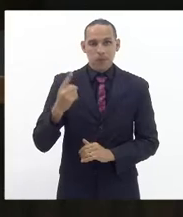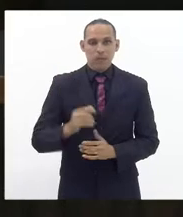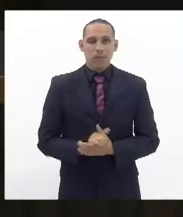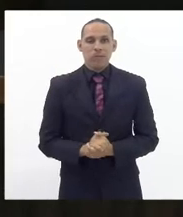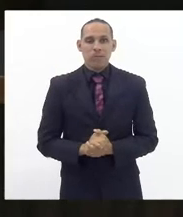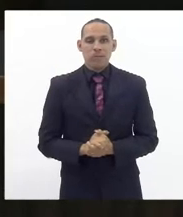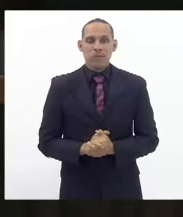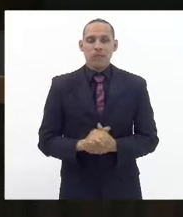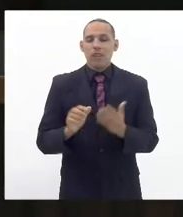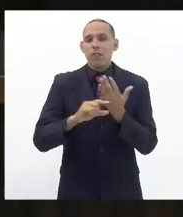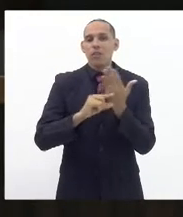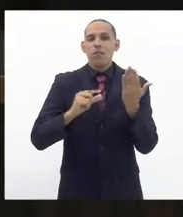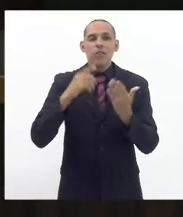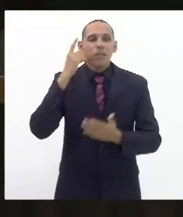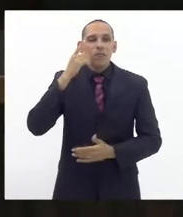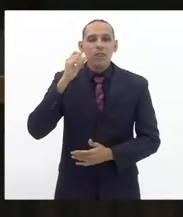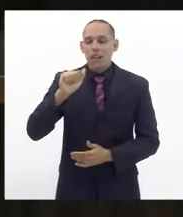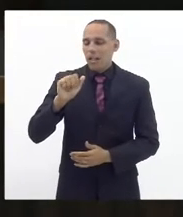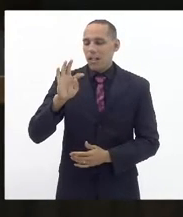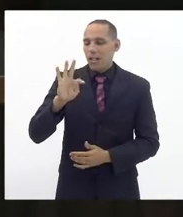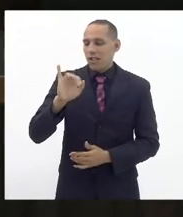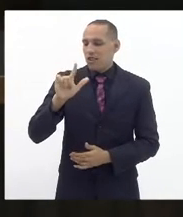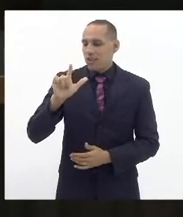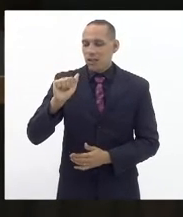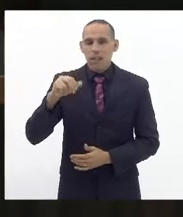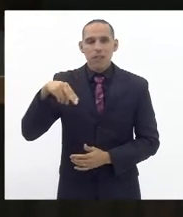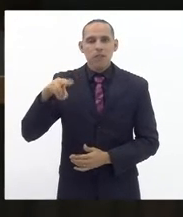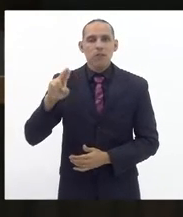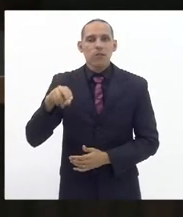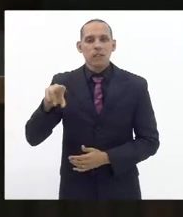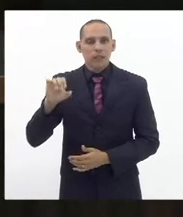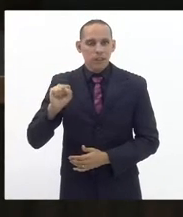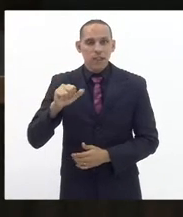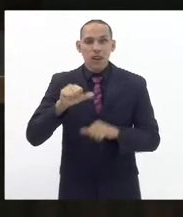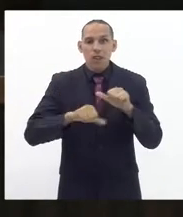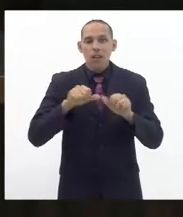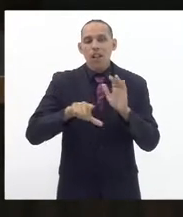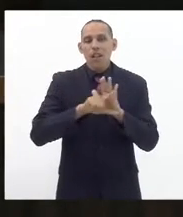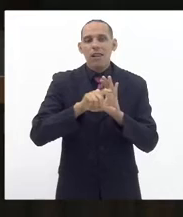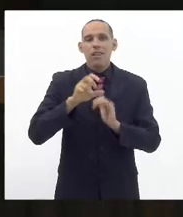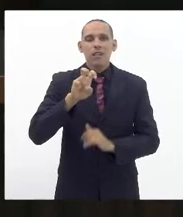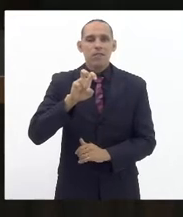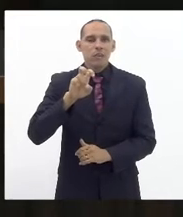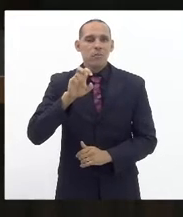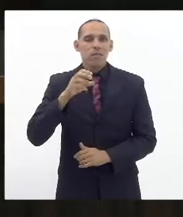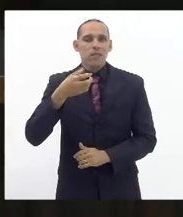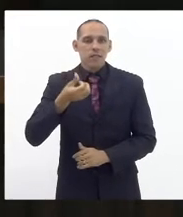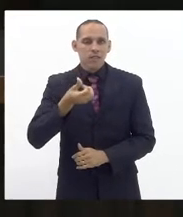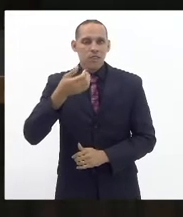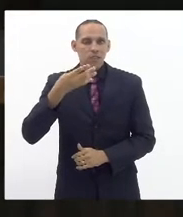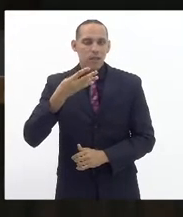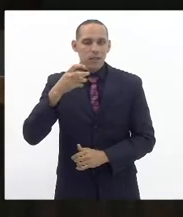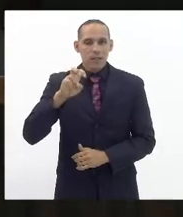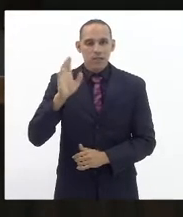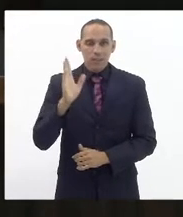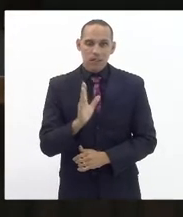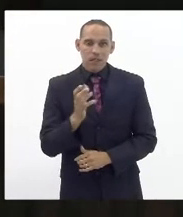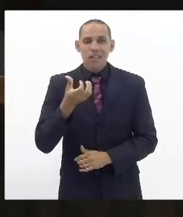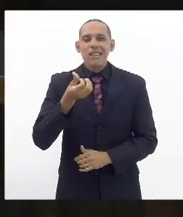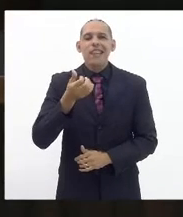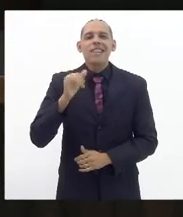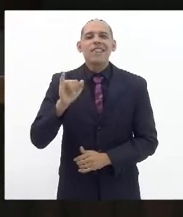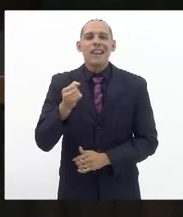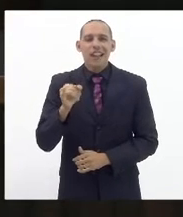2021, de autoria do deputado Átila Nunes, que altera a lei número 5.645, de 6 de janeiro de 2010,